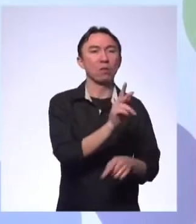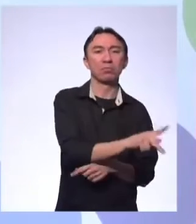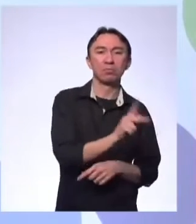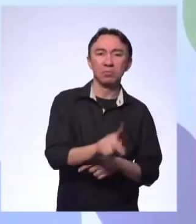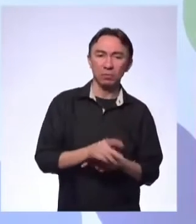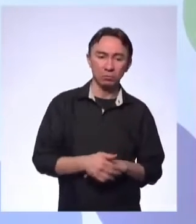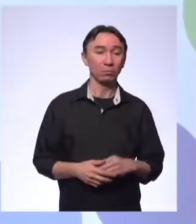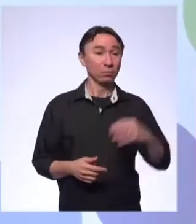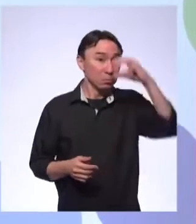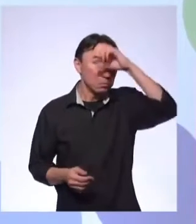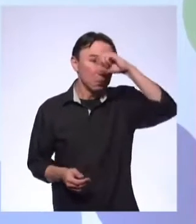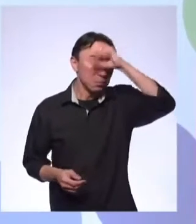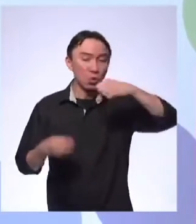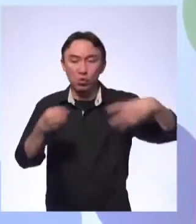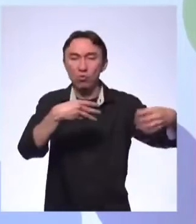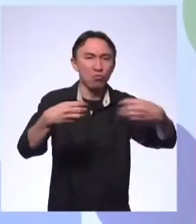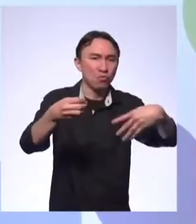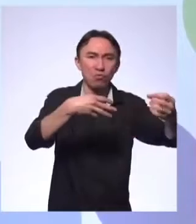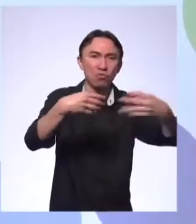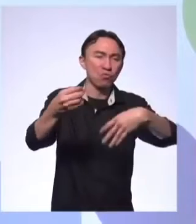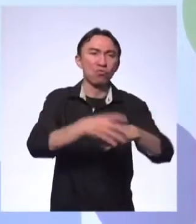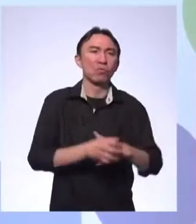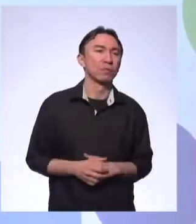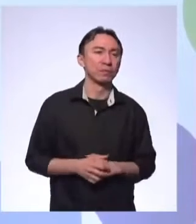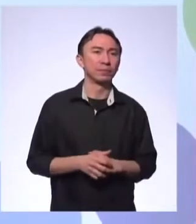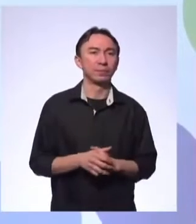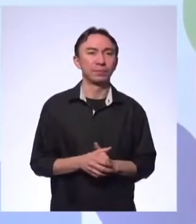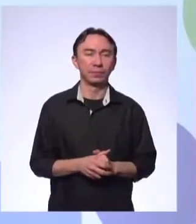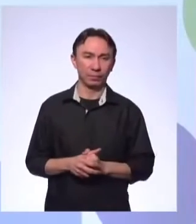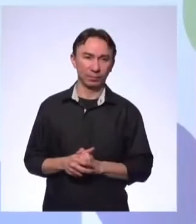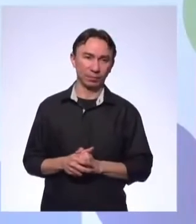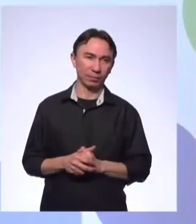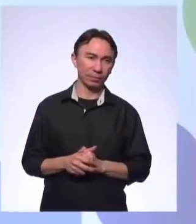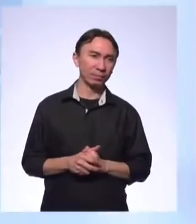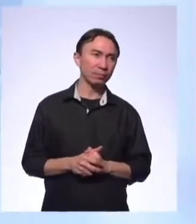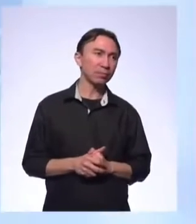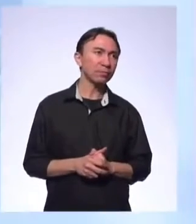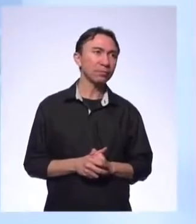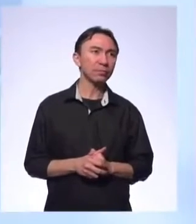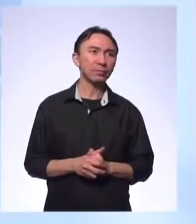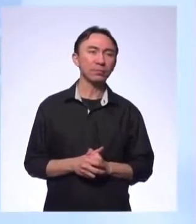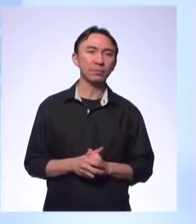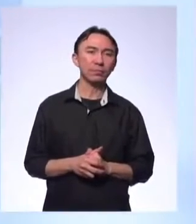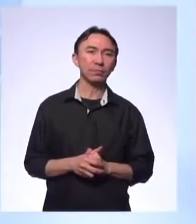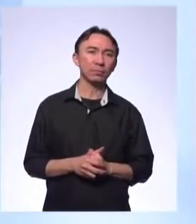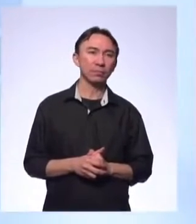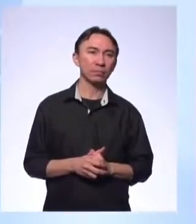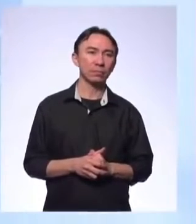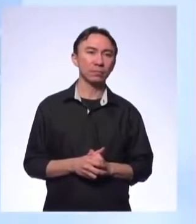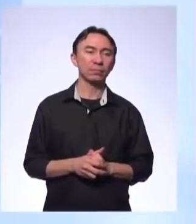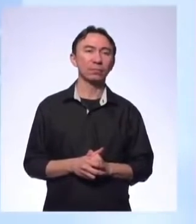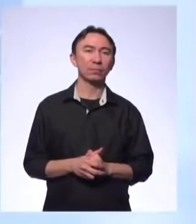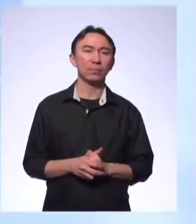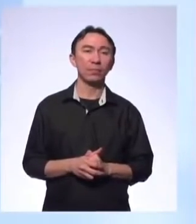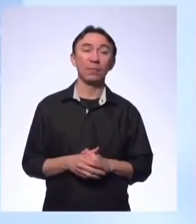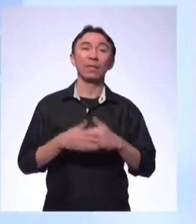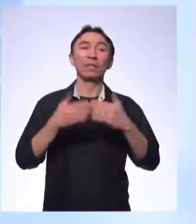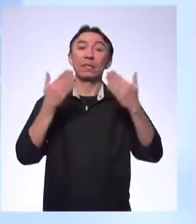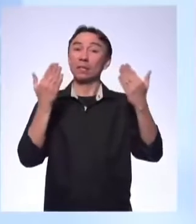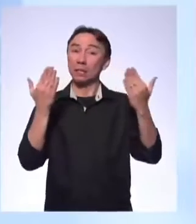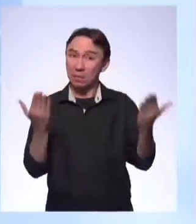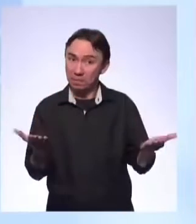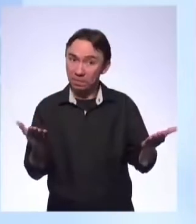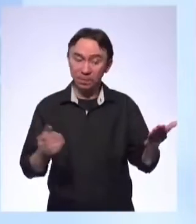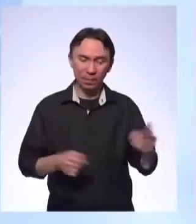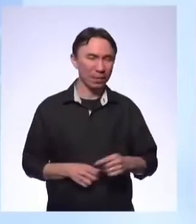coisas novas e assim vai explicação do professor você acha olha olha aqui então a